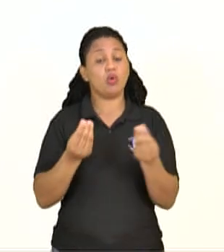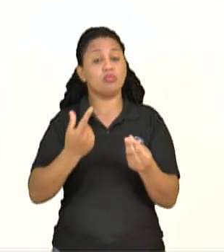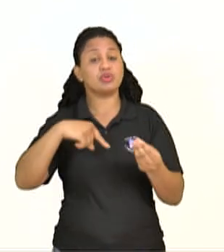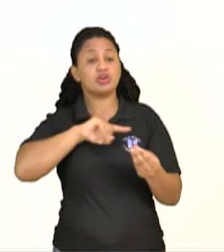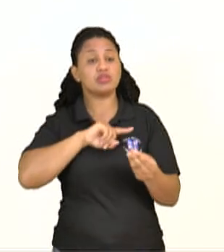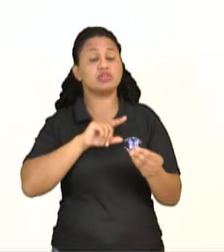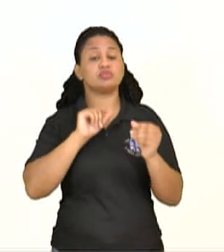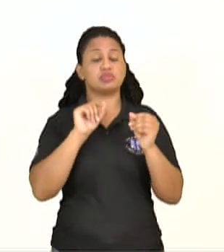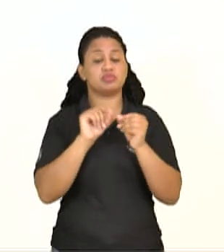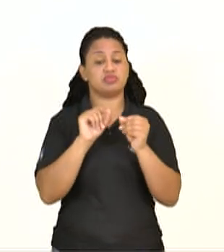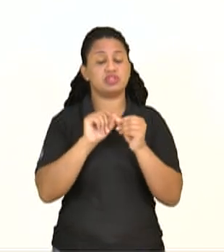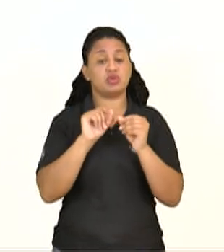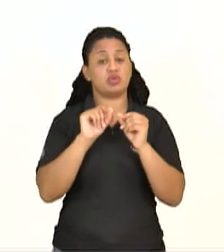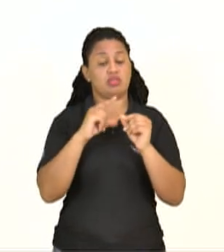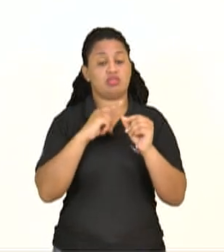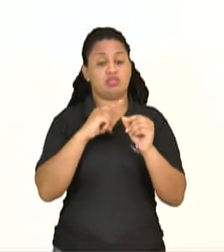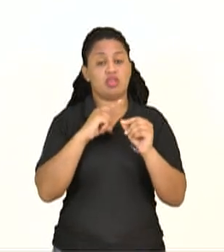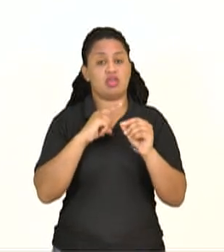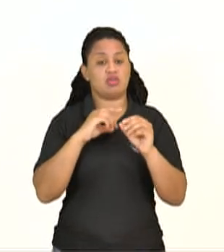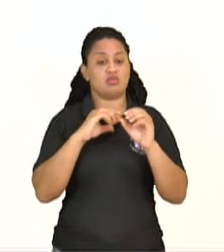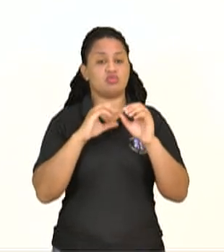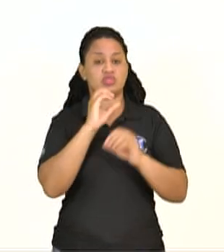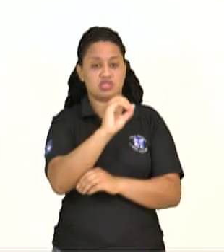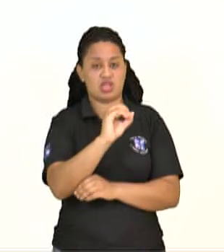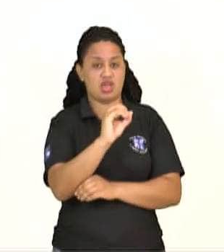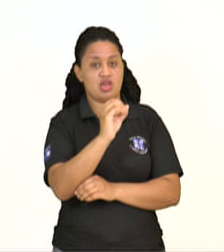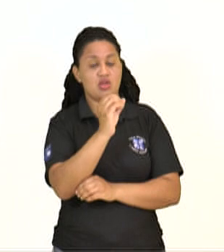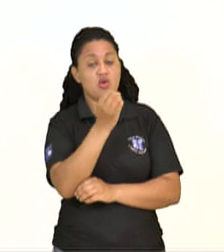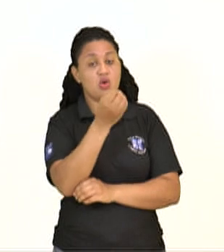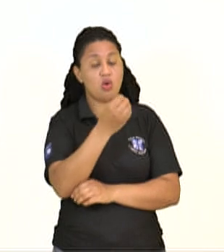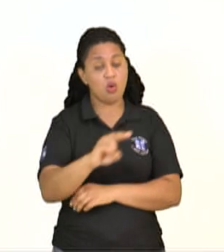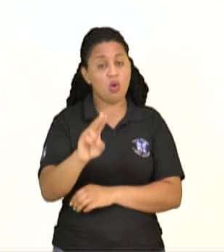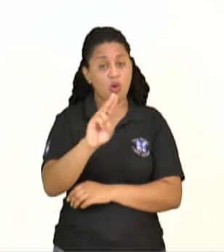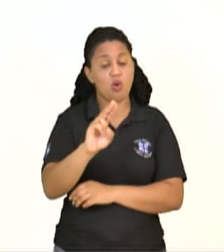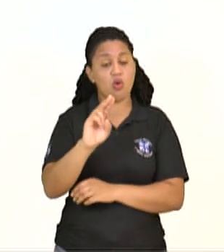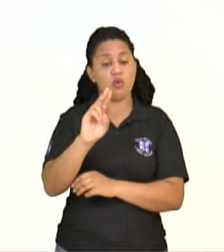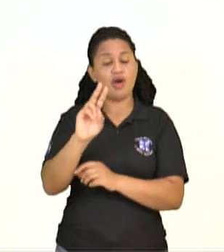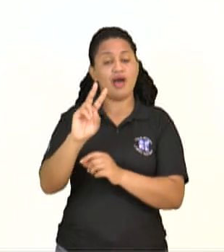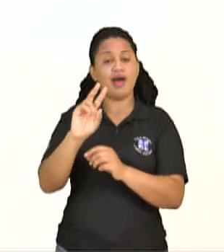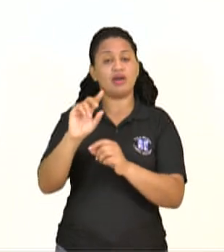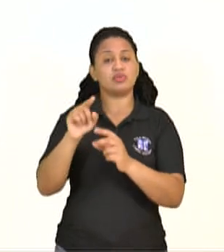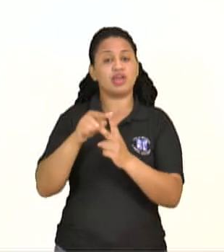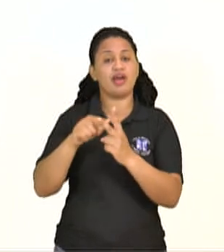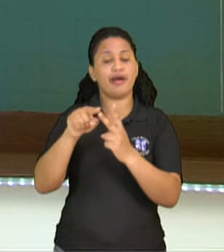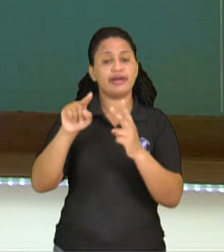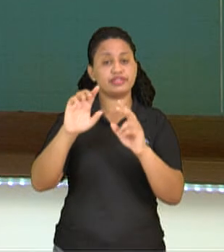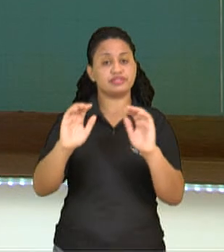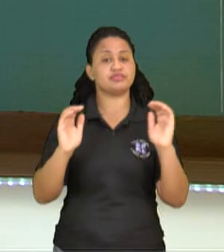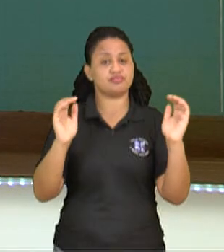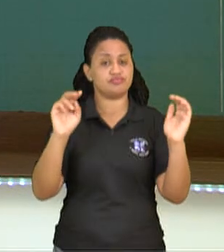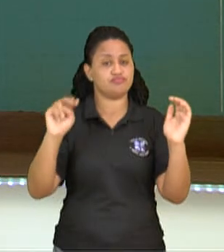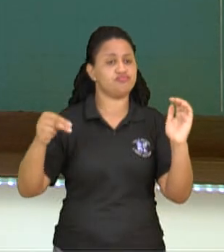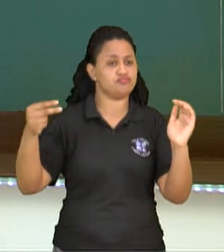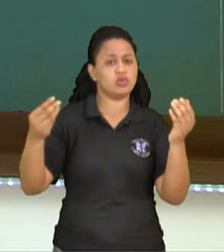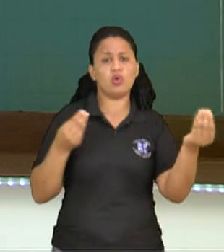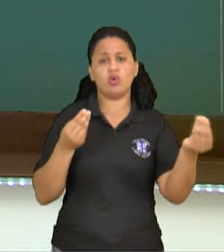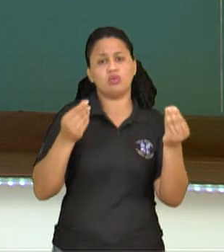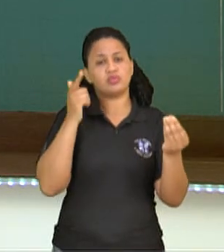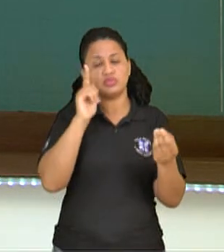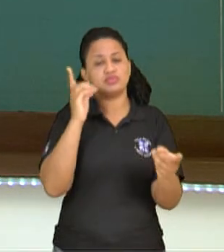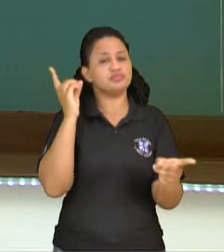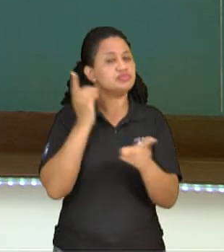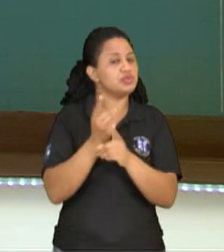né, o zero ou raízes? Né? Nós chamamos de zero ou raízes de uma função quadrática. Como será que nós podemos encontrar